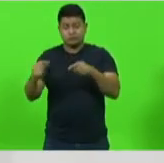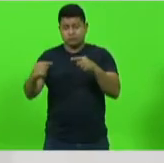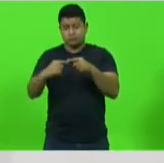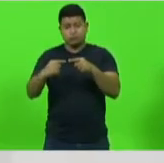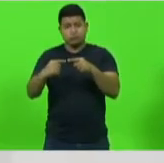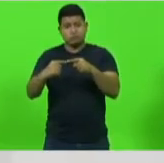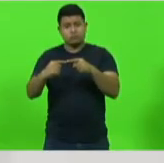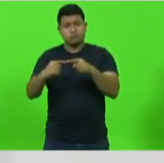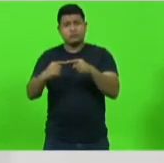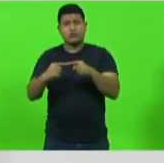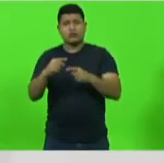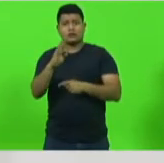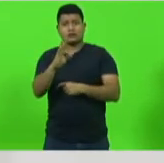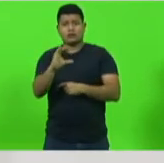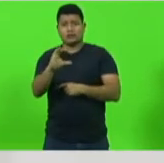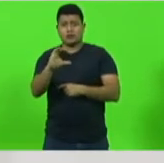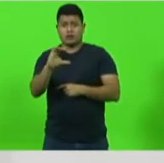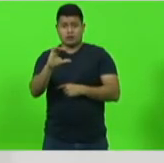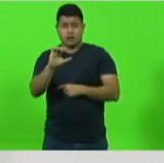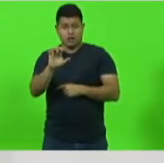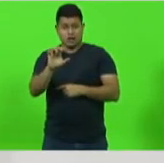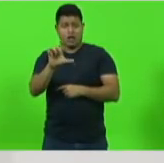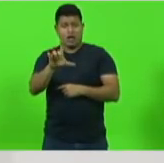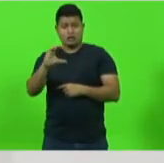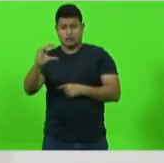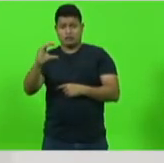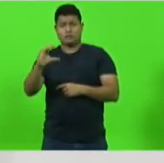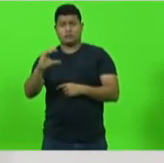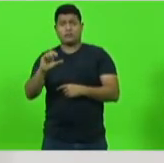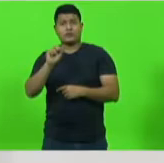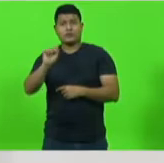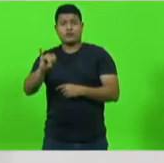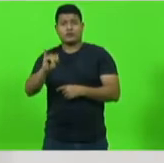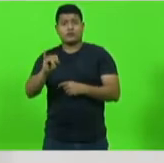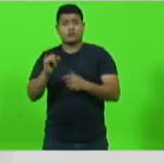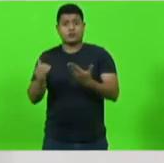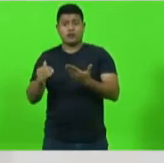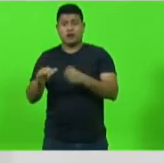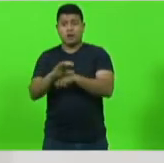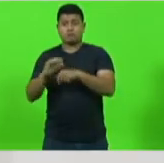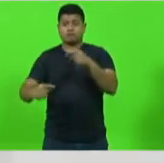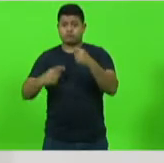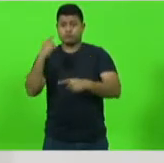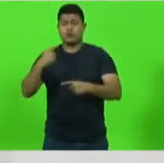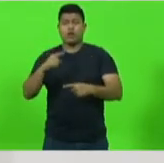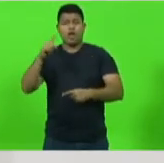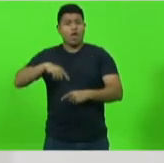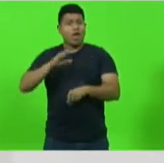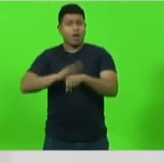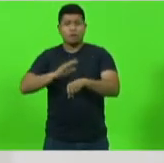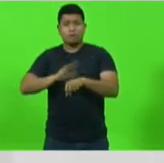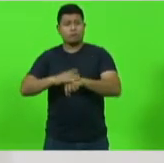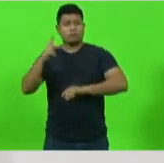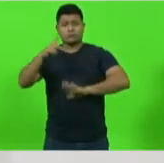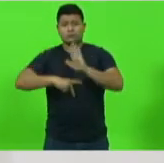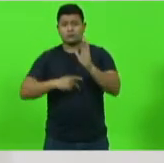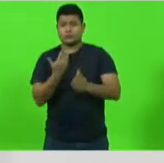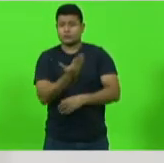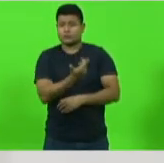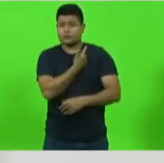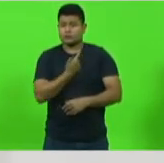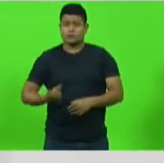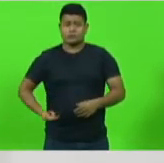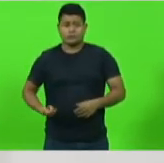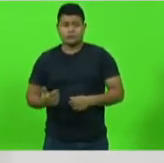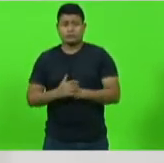a PLC. Então, se tem alguma coisa que é inconstitucional aqui, é o próprio projeto do governo. É o próprio projeto do governo que é inconstitucional.